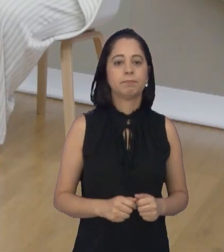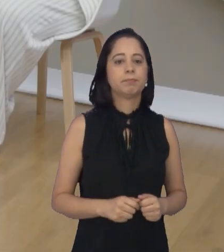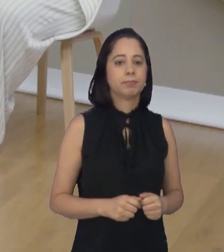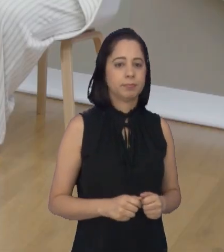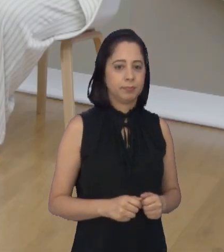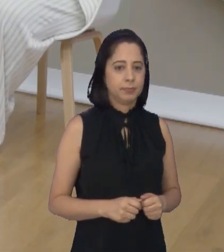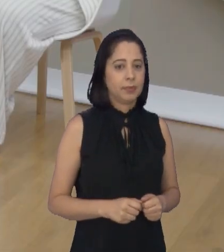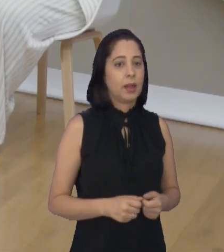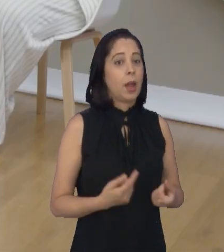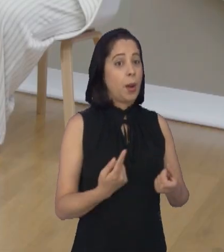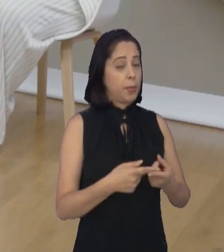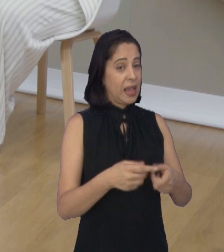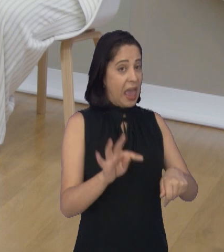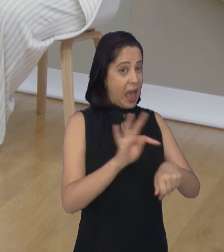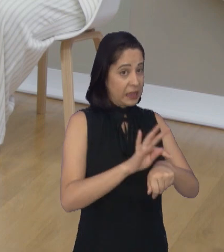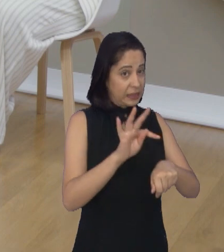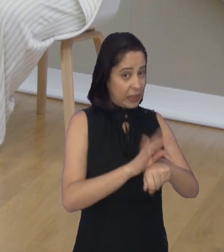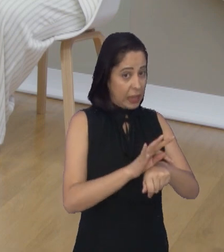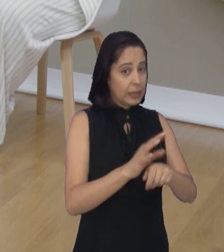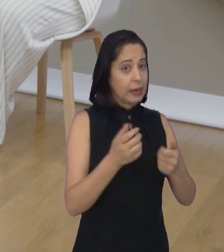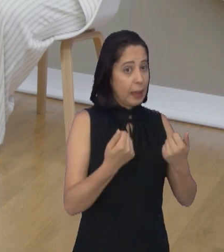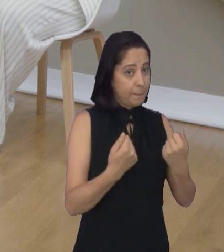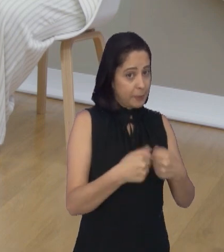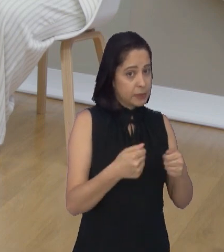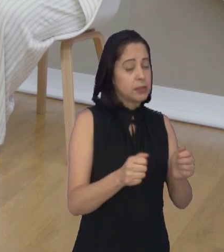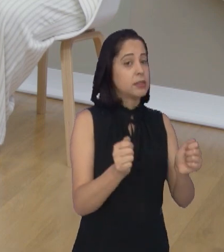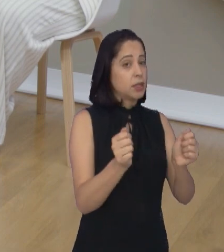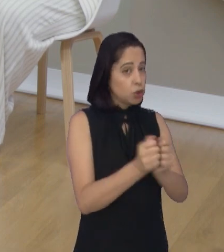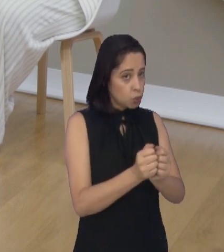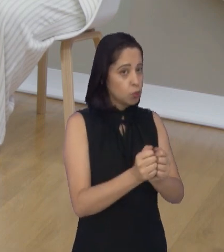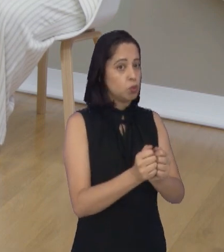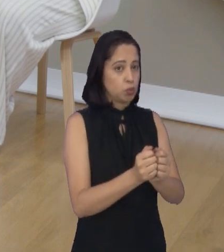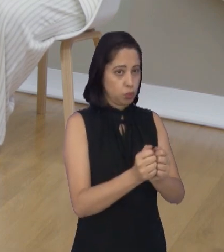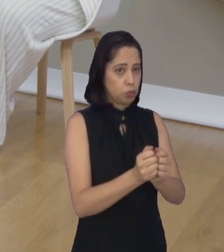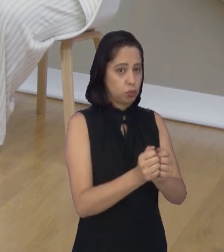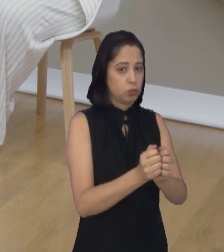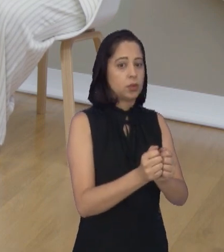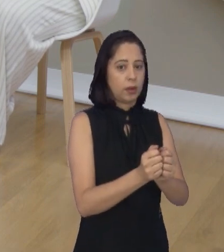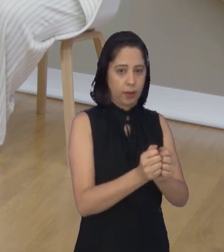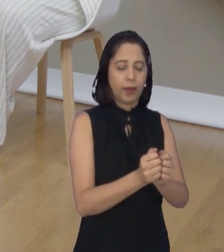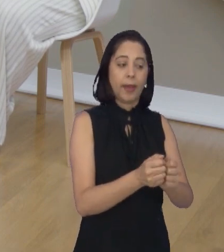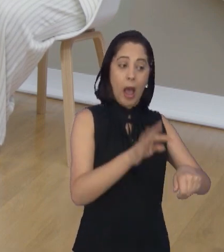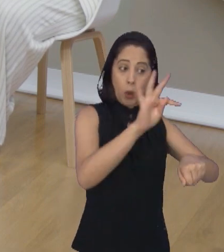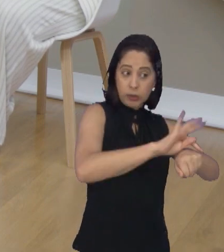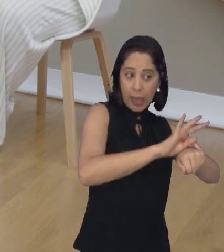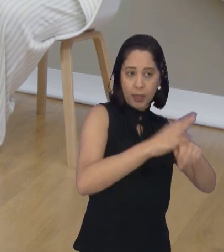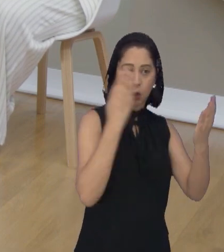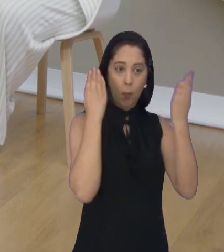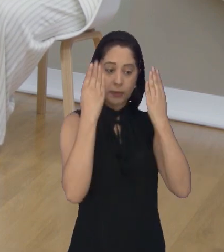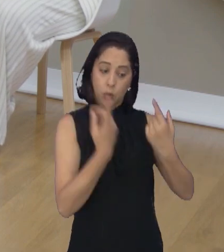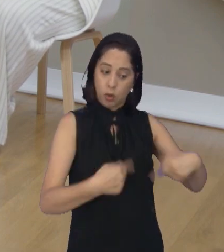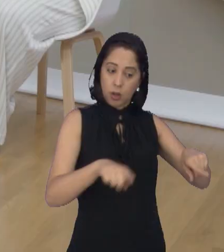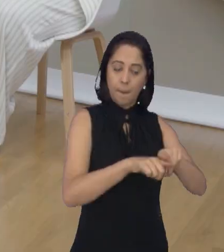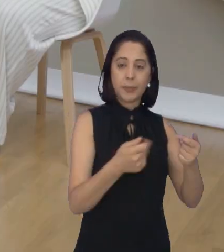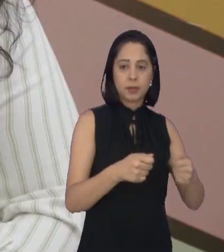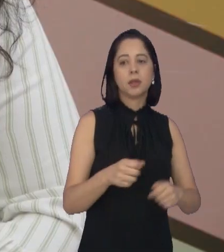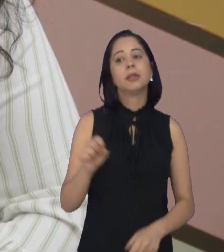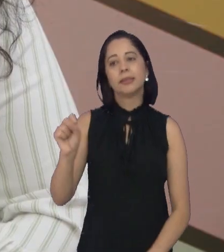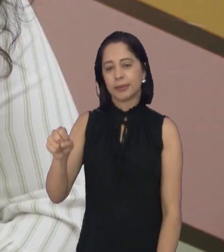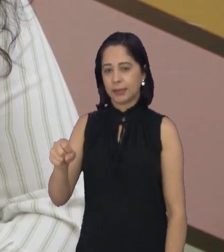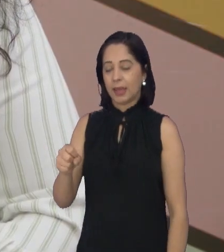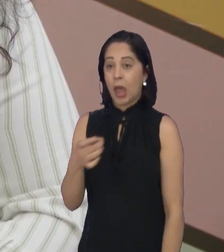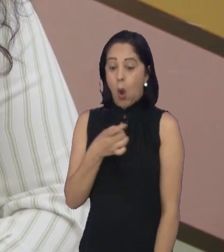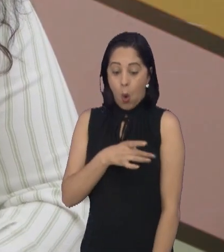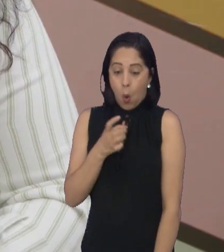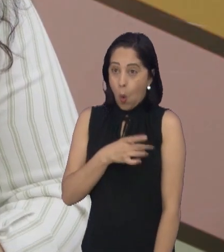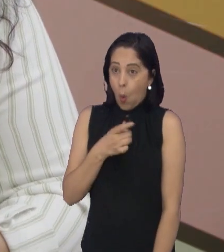porque a técnica precisa caminhar junto com a parte psicológica, não tem como dirigir se falta um dos dois, né? Não, eu acho que o medo é uma